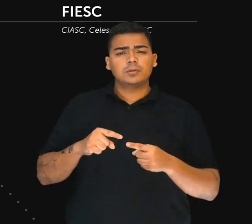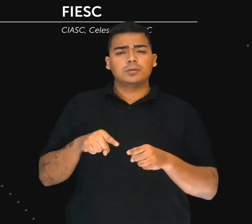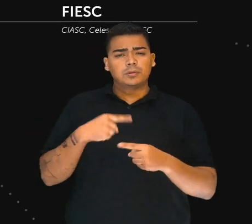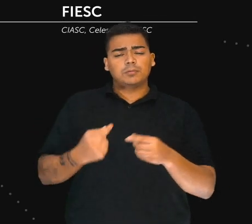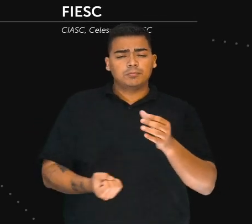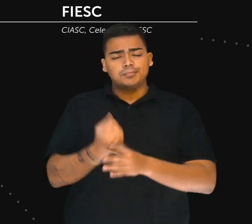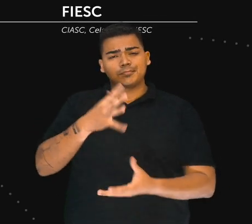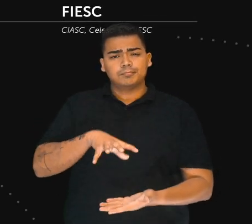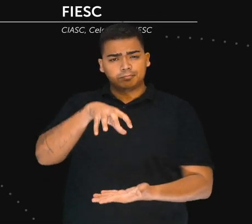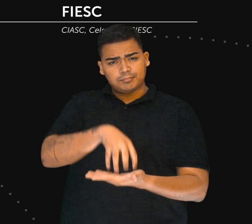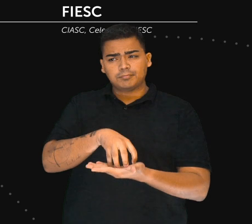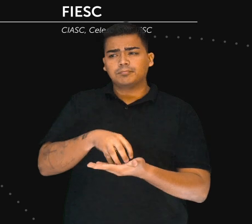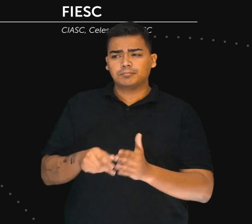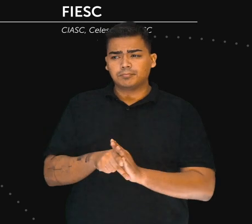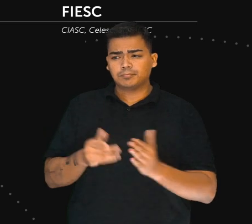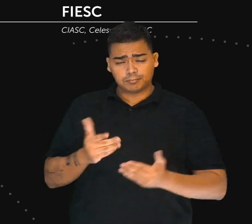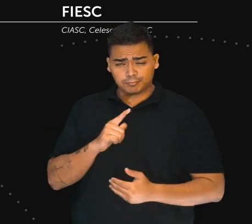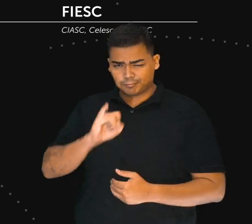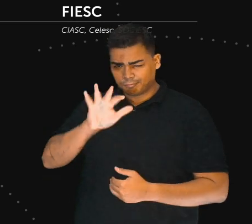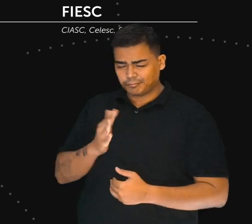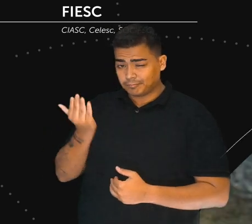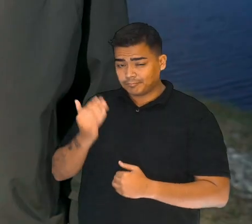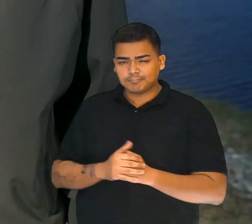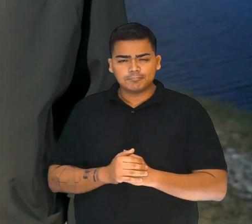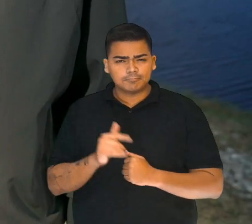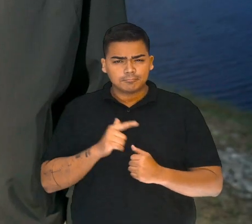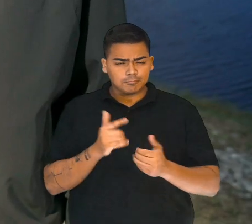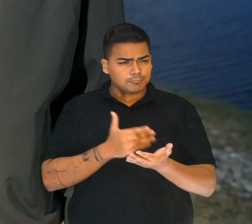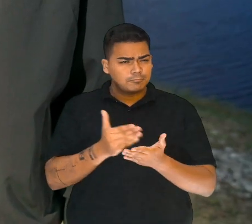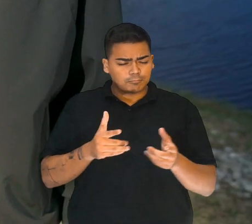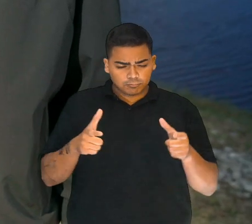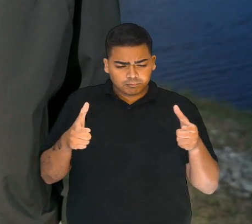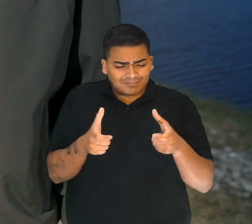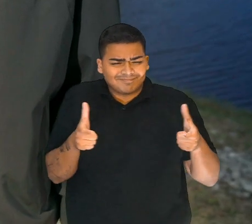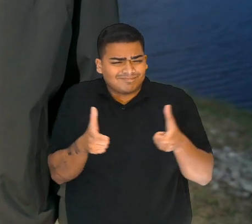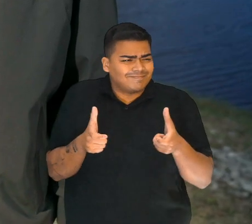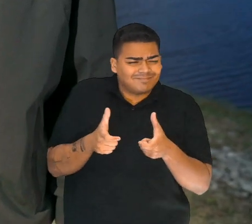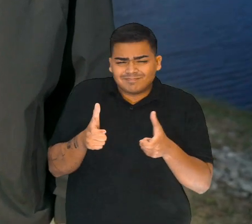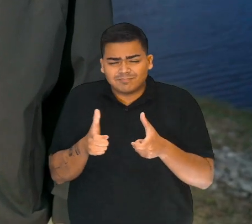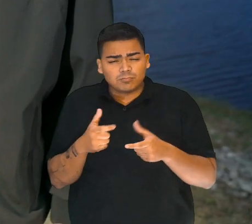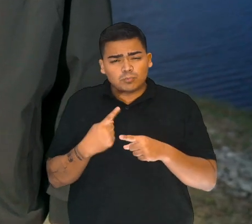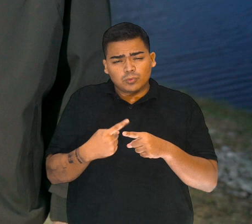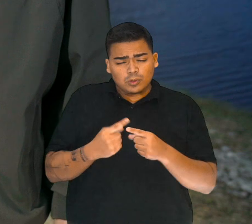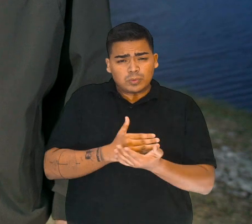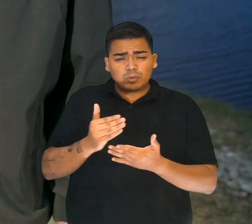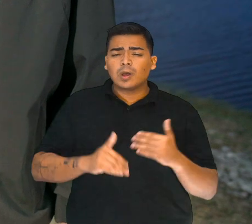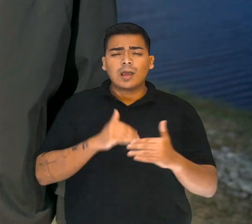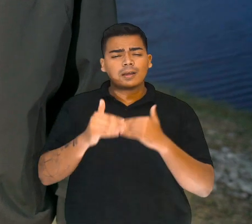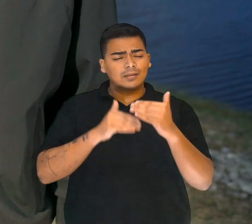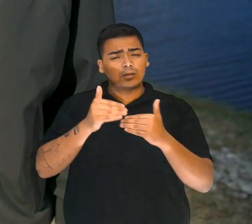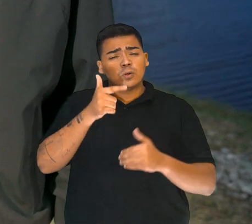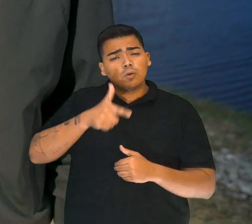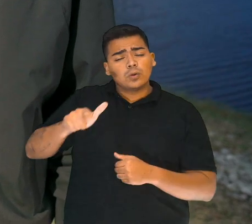e da sede da Associação Catarinense de Tecnologia, ACAT. Aquele espaço começou a ficar pequeno por conta do crescimento do setor